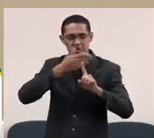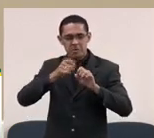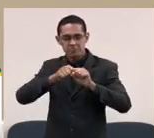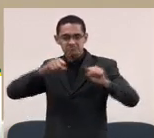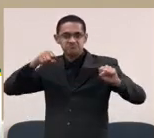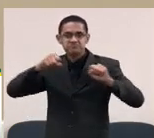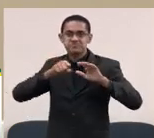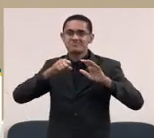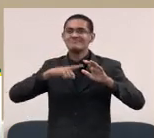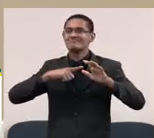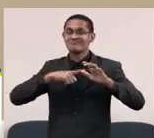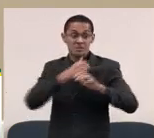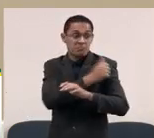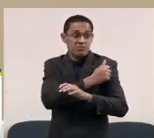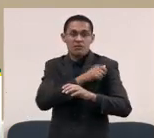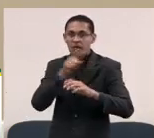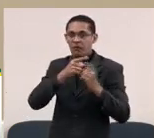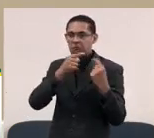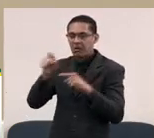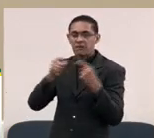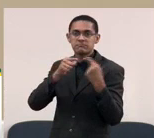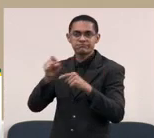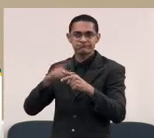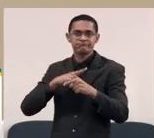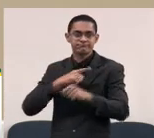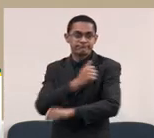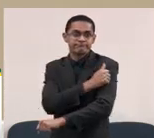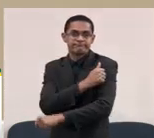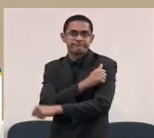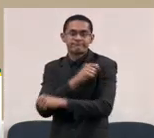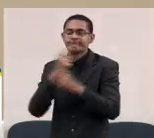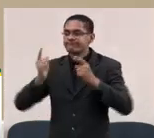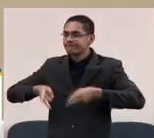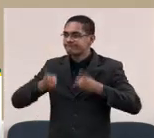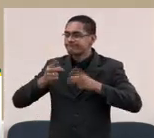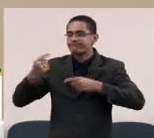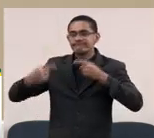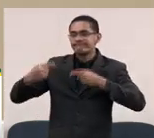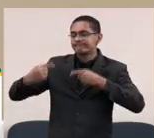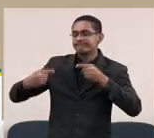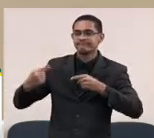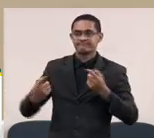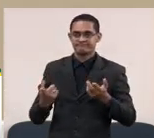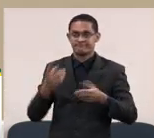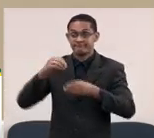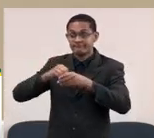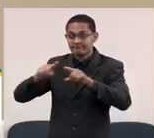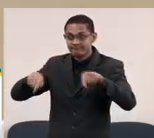professores sendo violentados, alunos em situação de conflito em sala de aula.